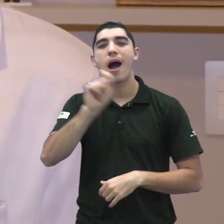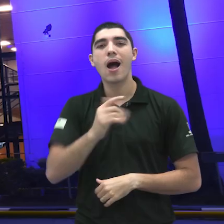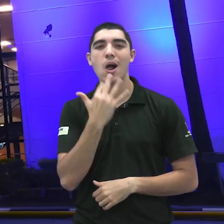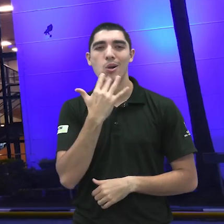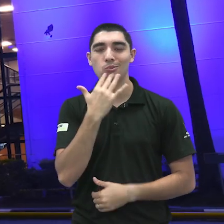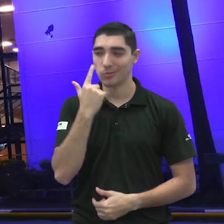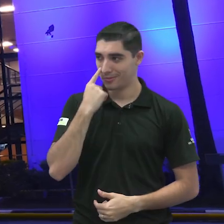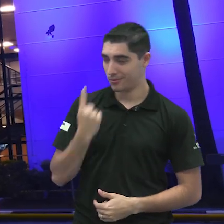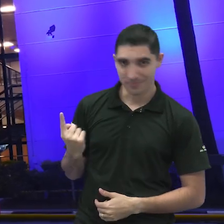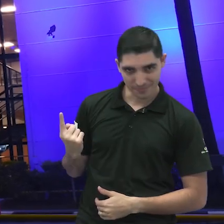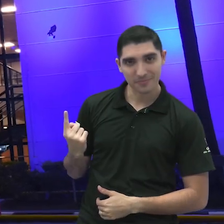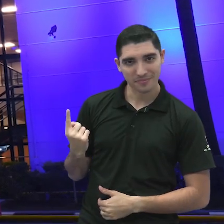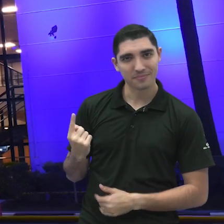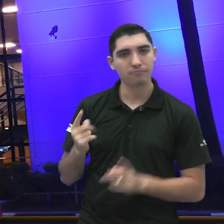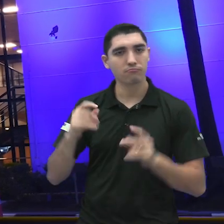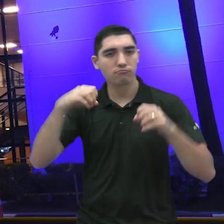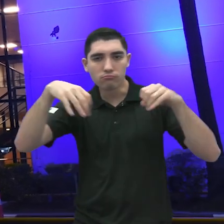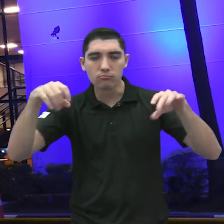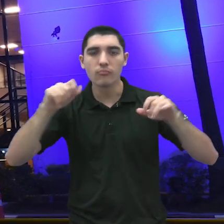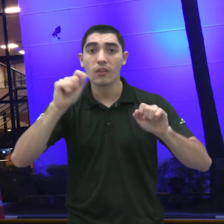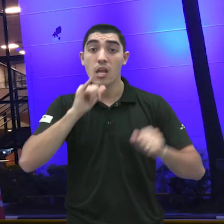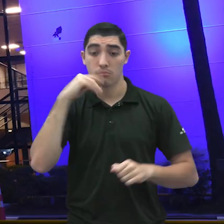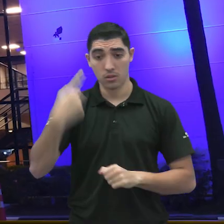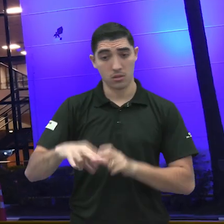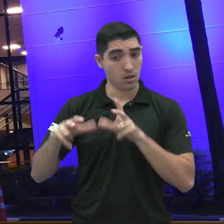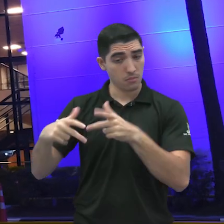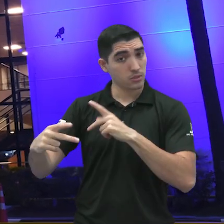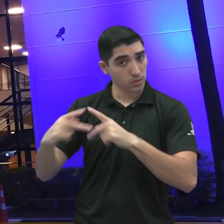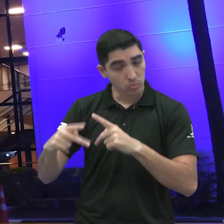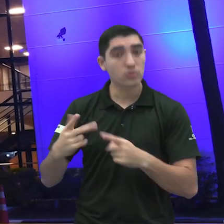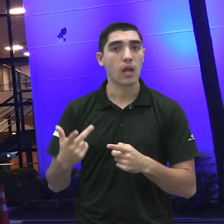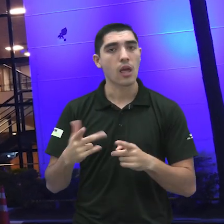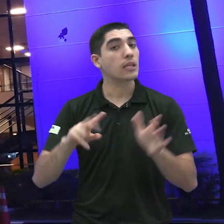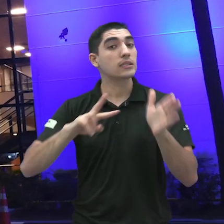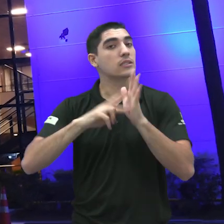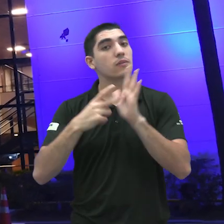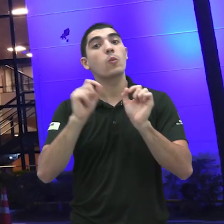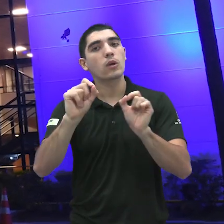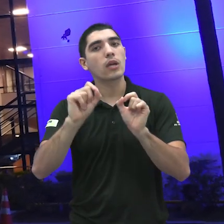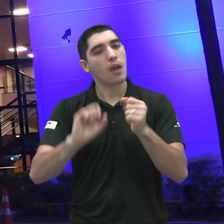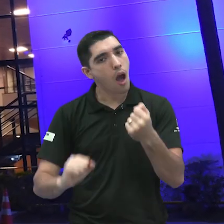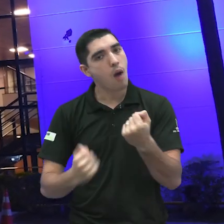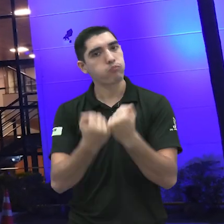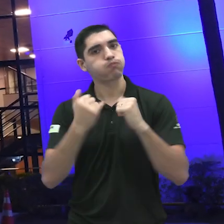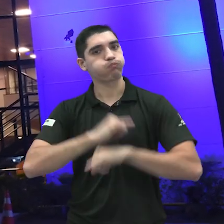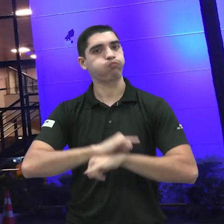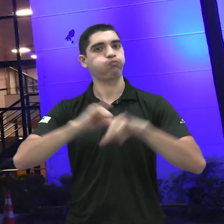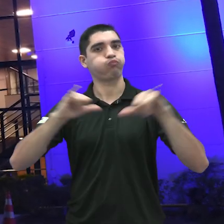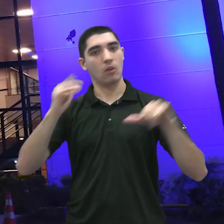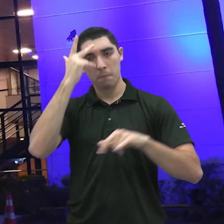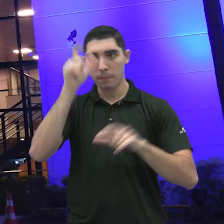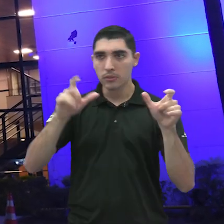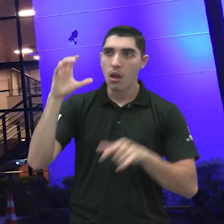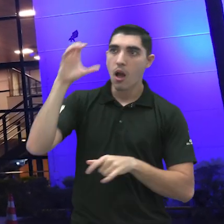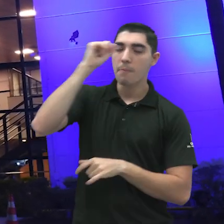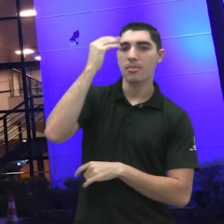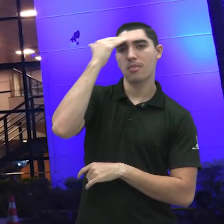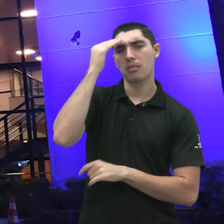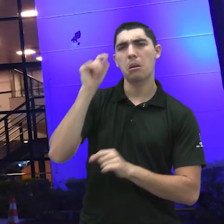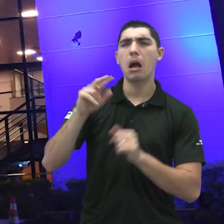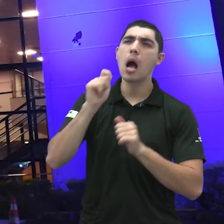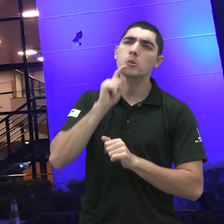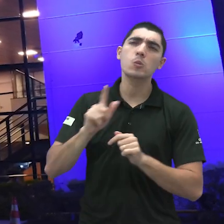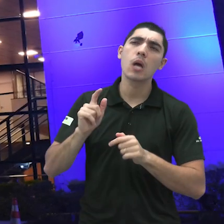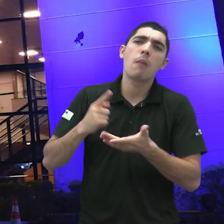doença. Ações como a iluminação na cor azul de espaços públicos importantes, como a Câmara de São José, servem